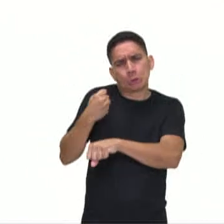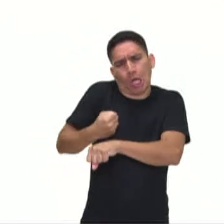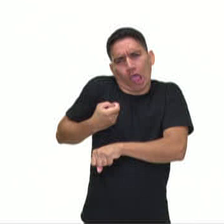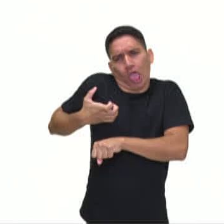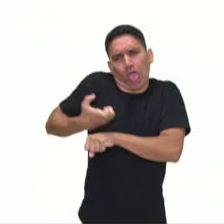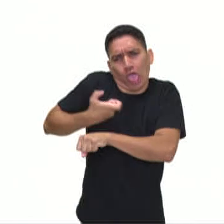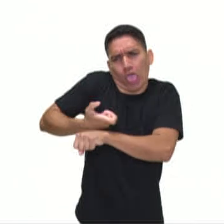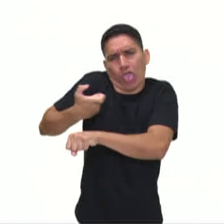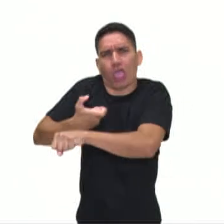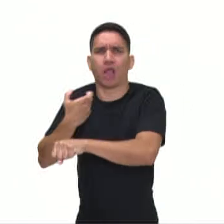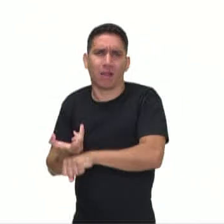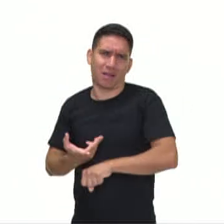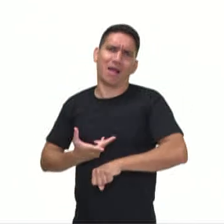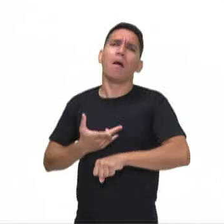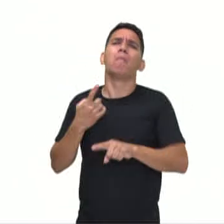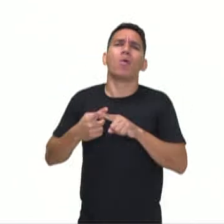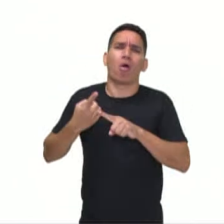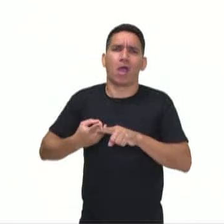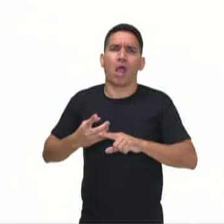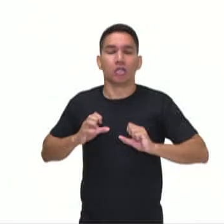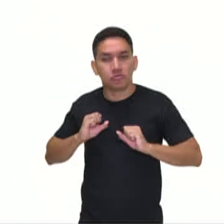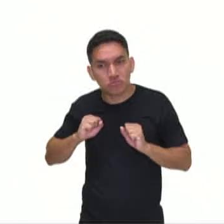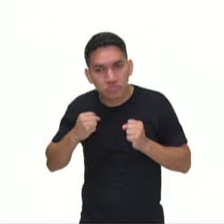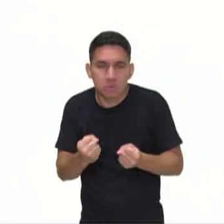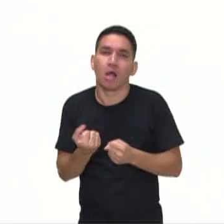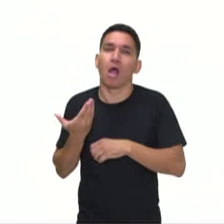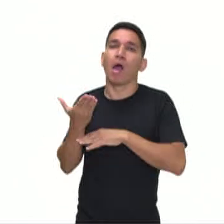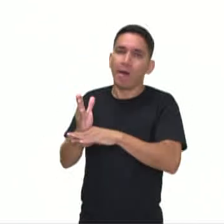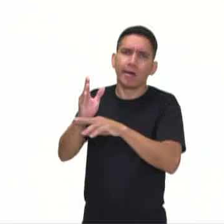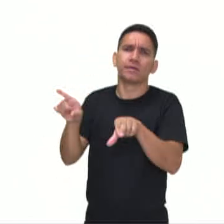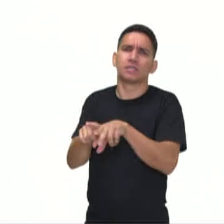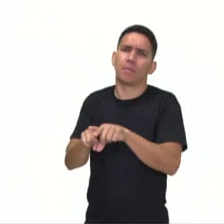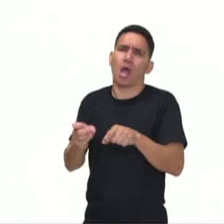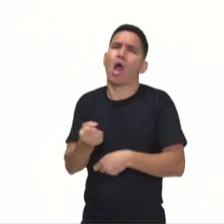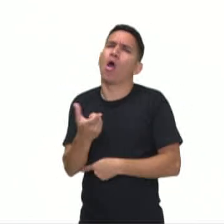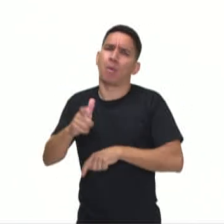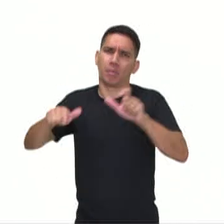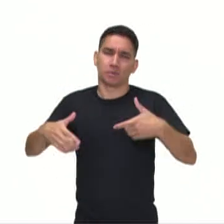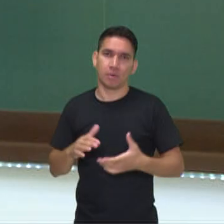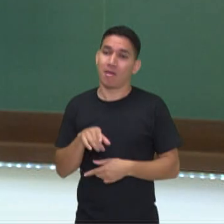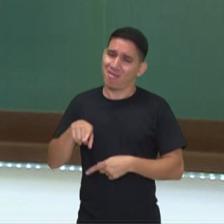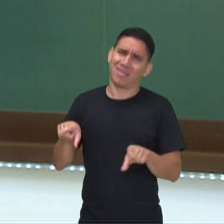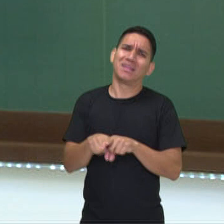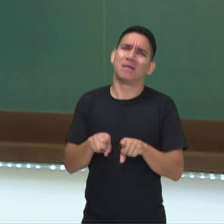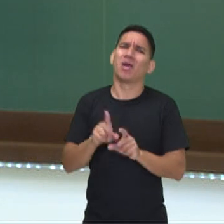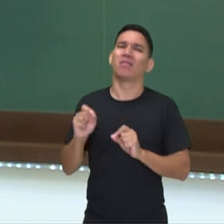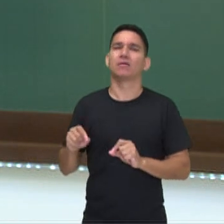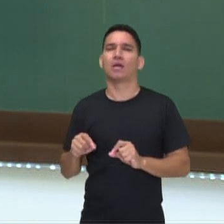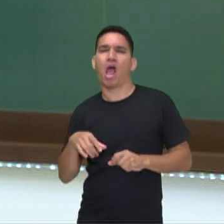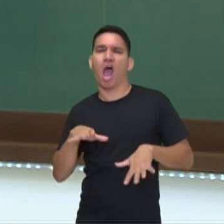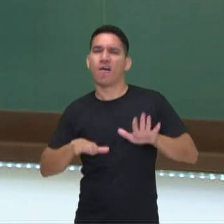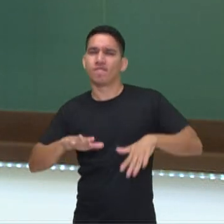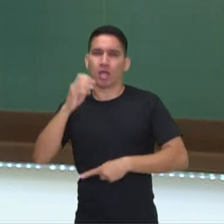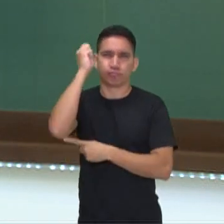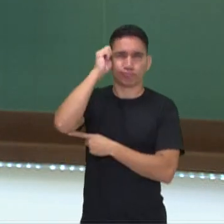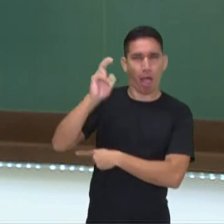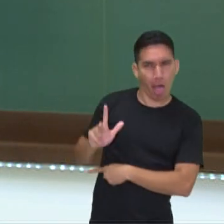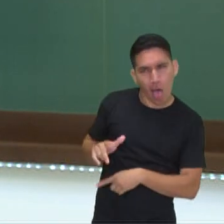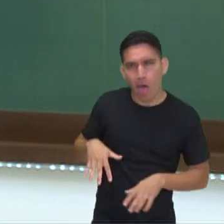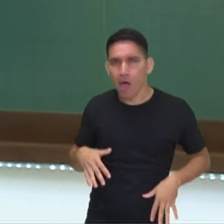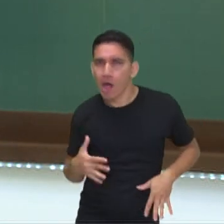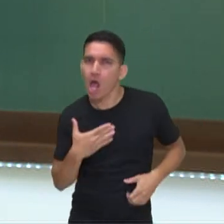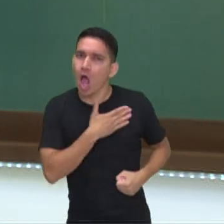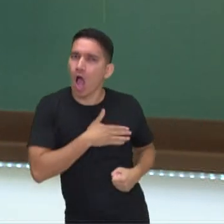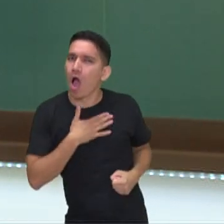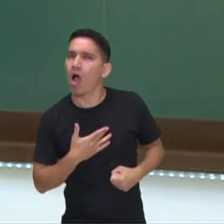sua grande paixão, com muito esforço e com o auxílio de ajudantes. Ele também debochava, né? Ele era bem malandrinho, né? Ele gostava, então, por